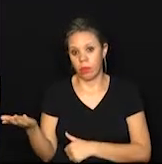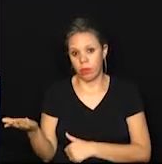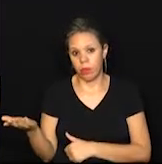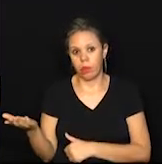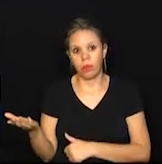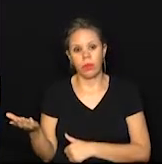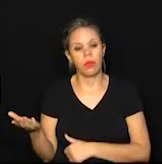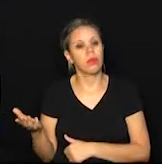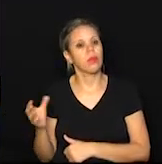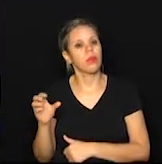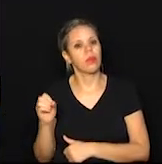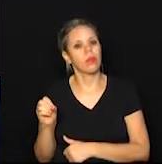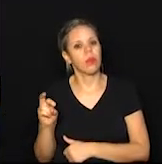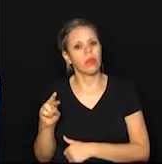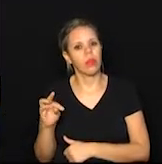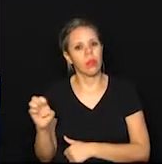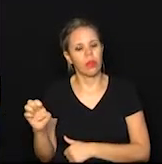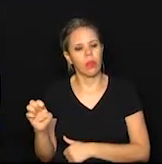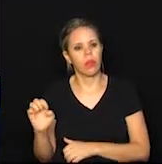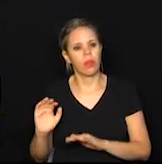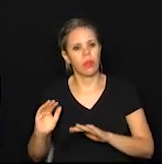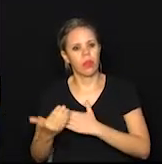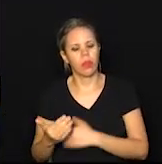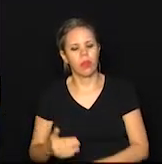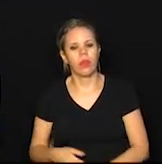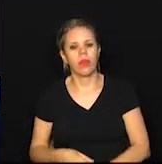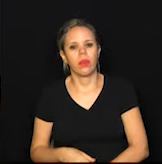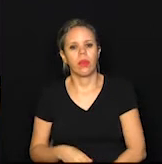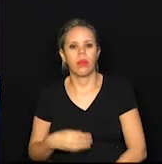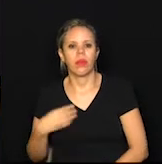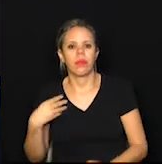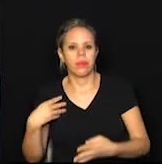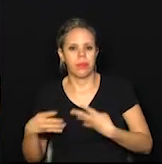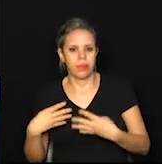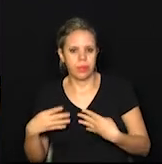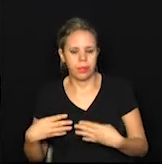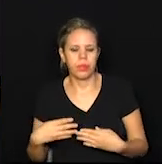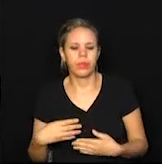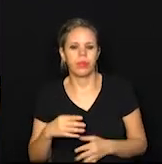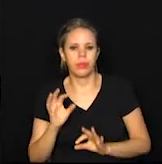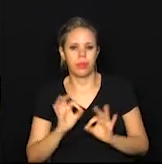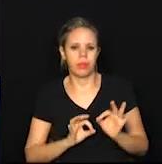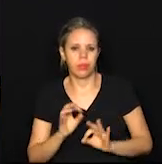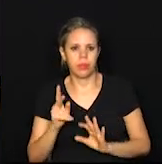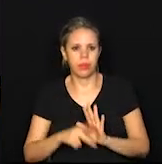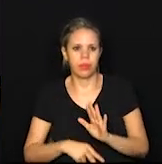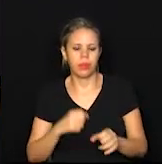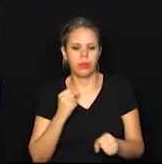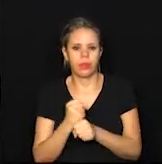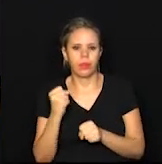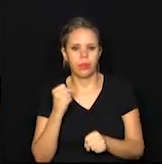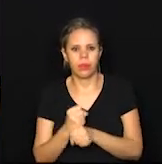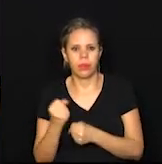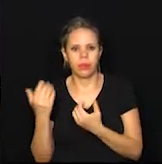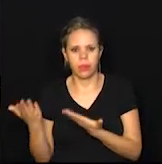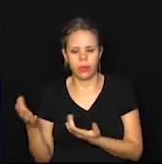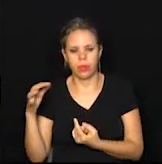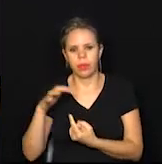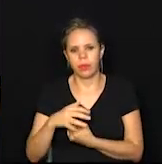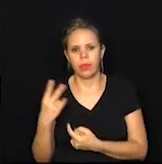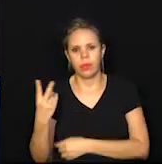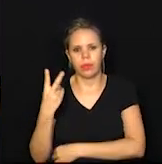Laércio Alicino, que é lá na região de Barão. Está em elaboração de projetos de reforma dessa praça, no valor